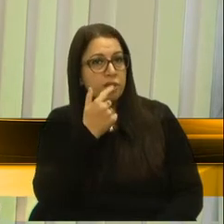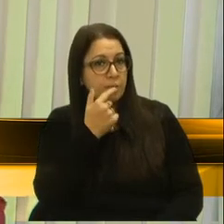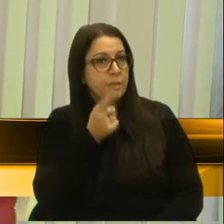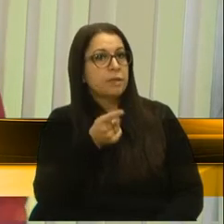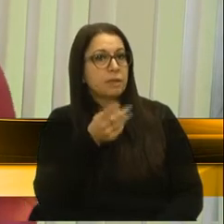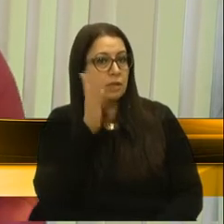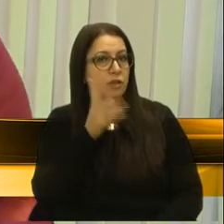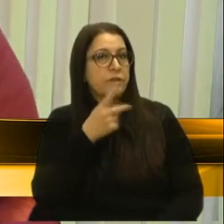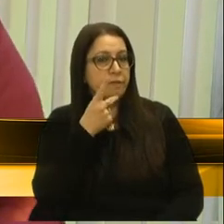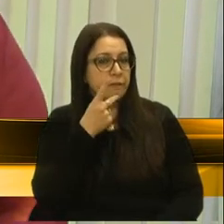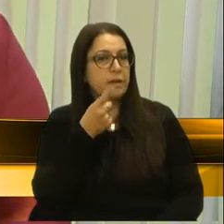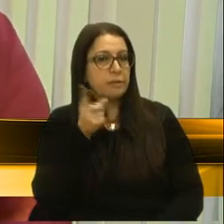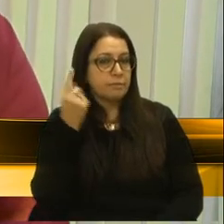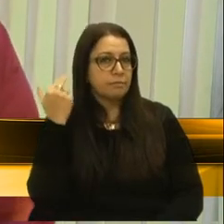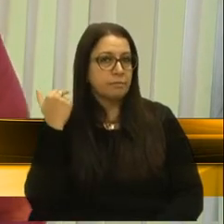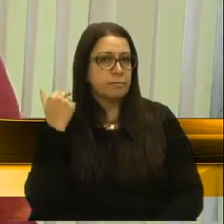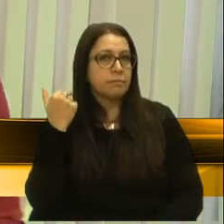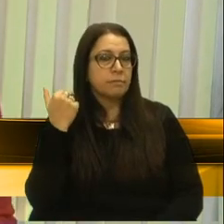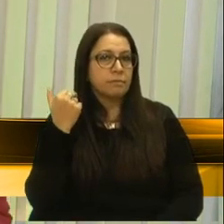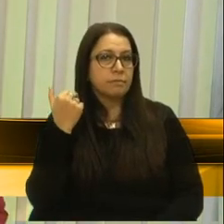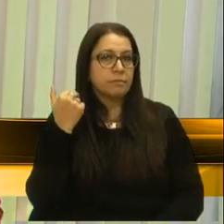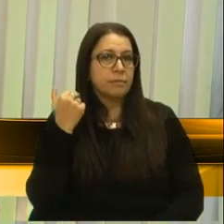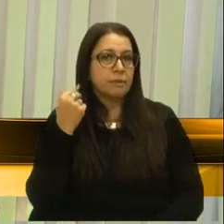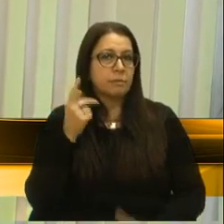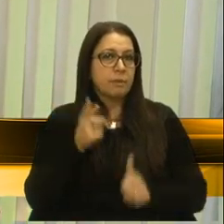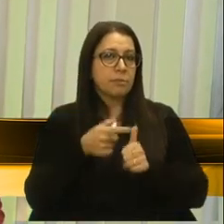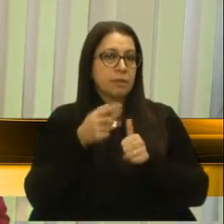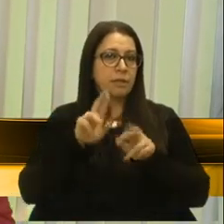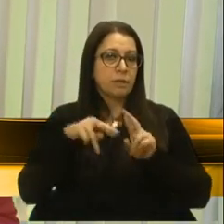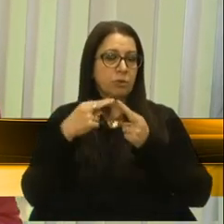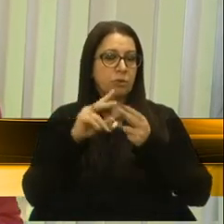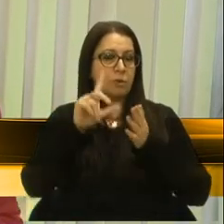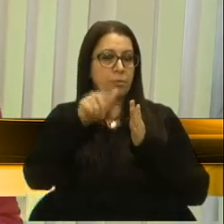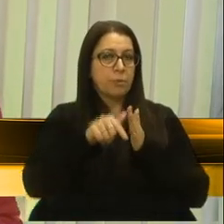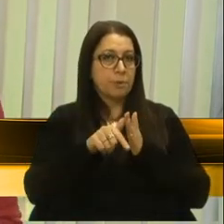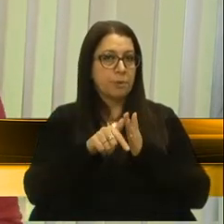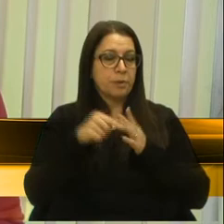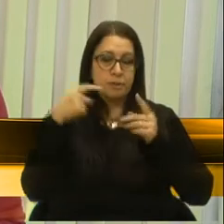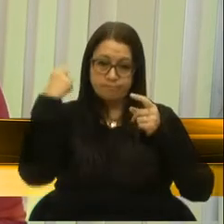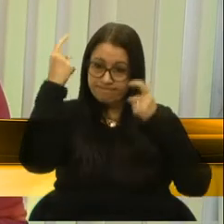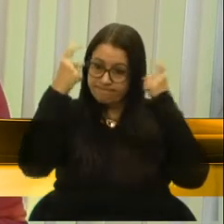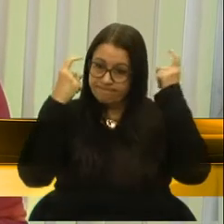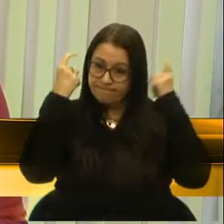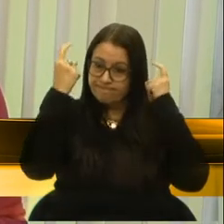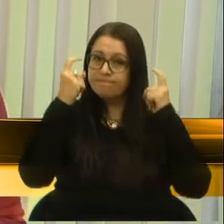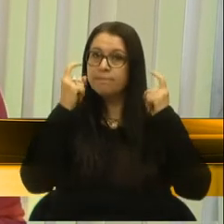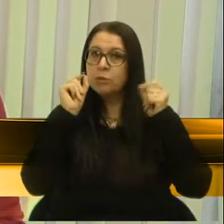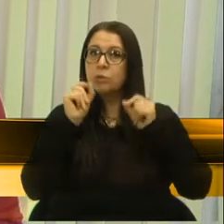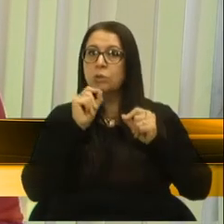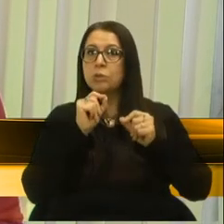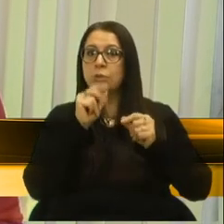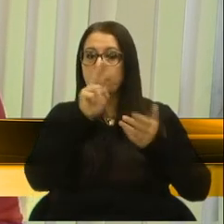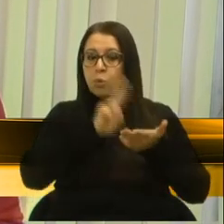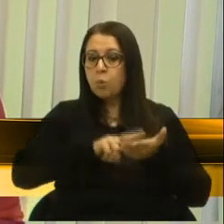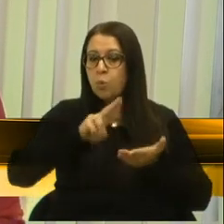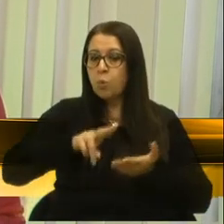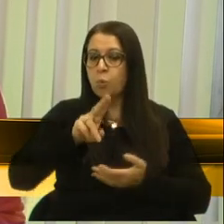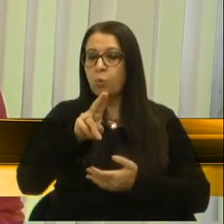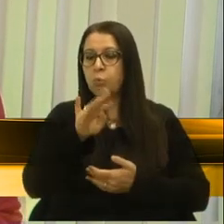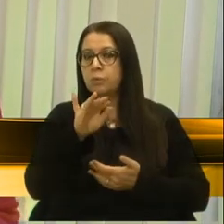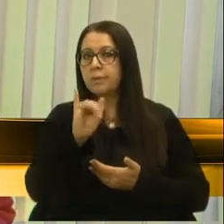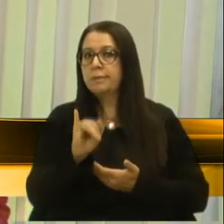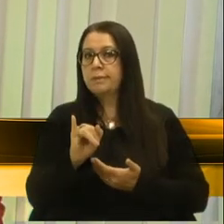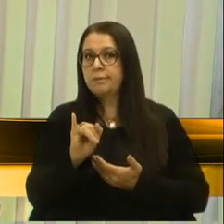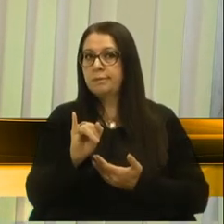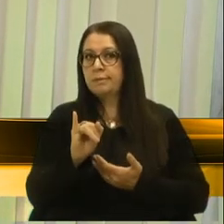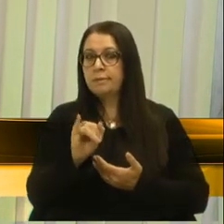vinha falando, acho que da primeira sessão pós-pandemia, a gente falava aqui da preocupação com a questão dos leitos de UTI. E,